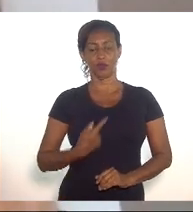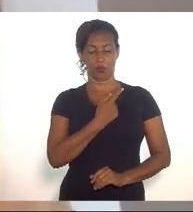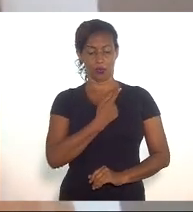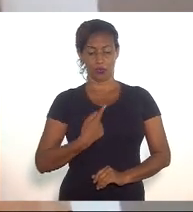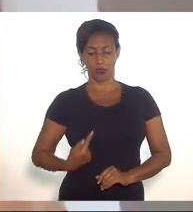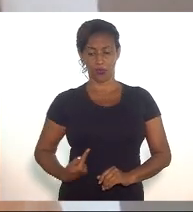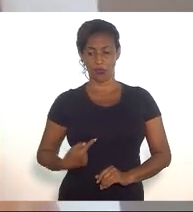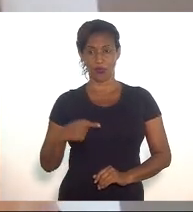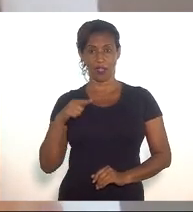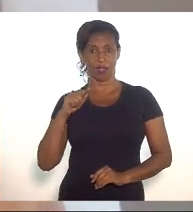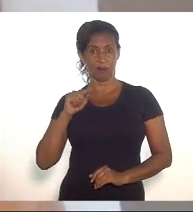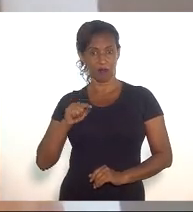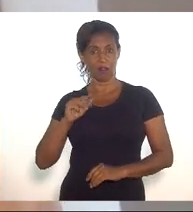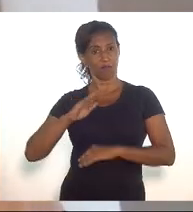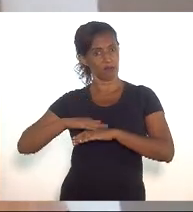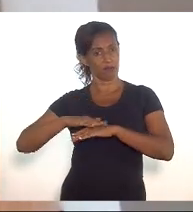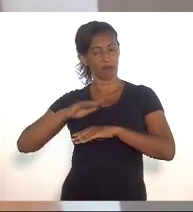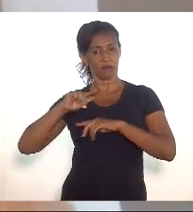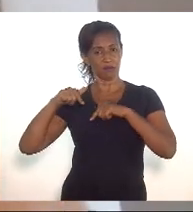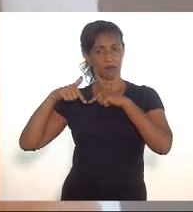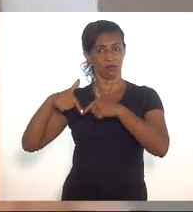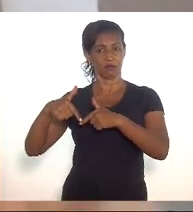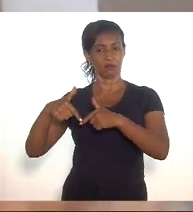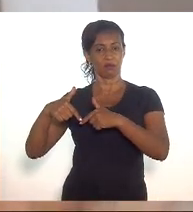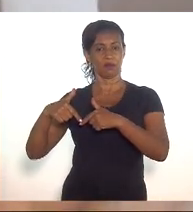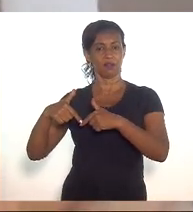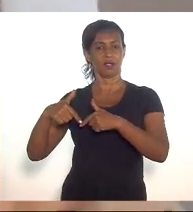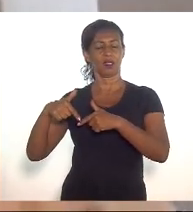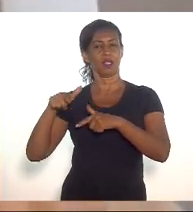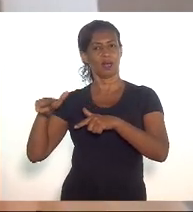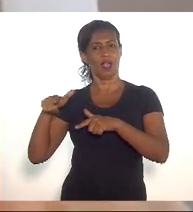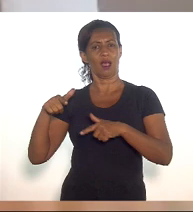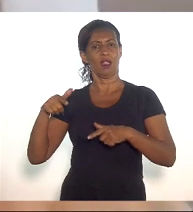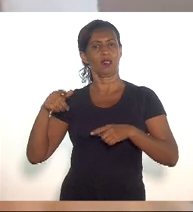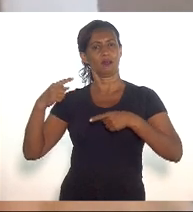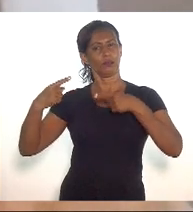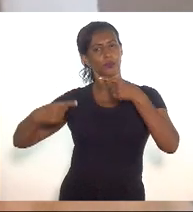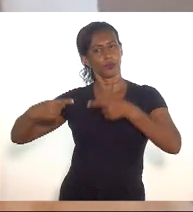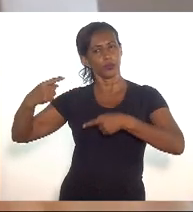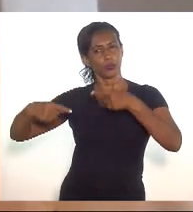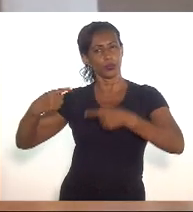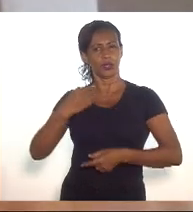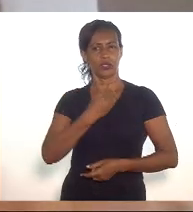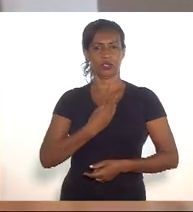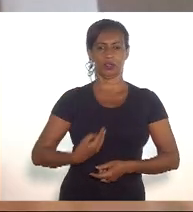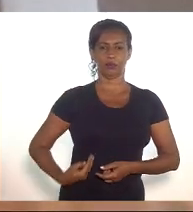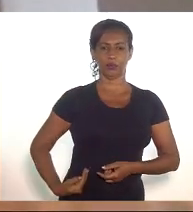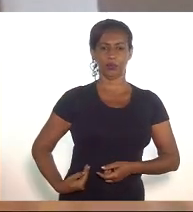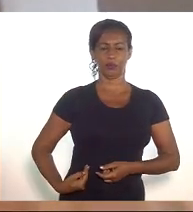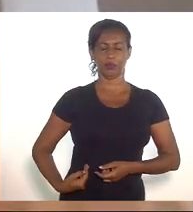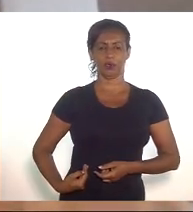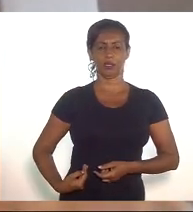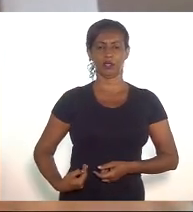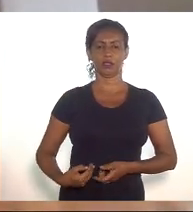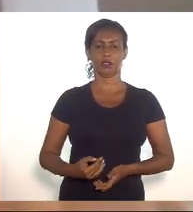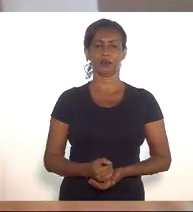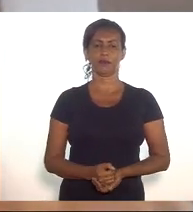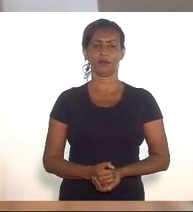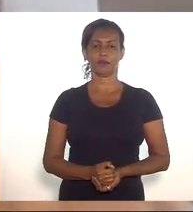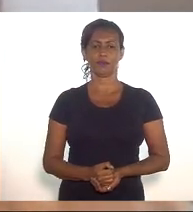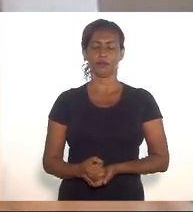governante que é eleito se propõe a fazer e a execução daquelas políticas públicas que são